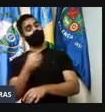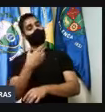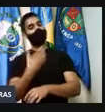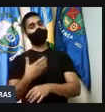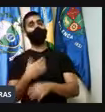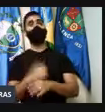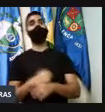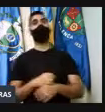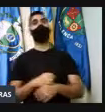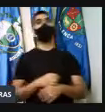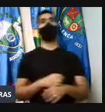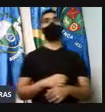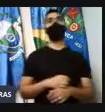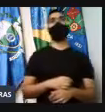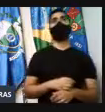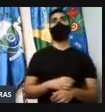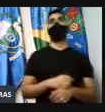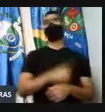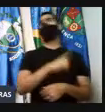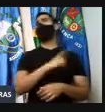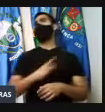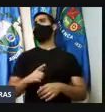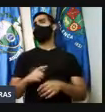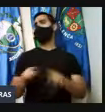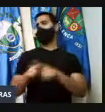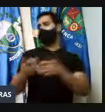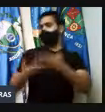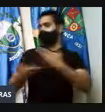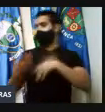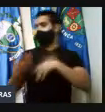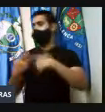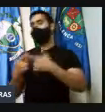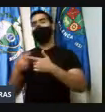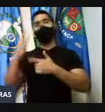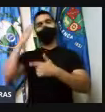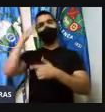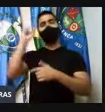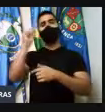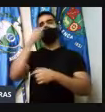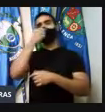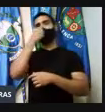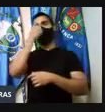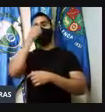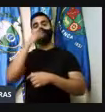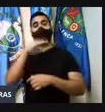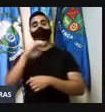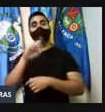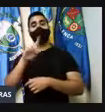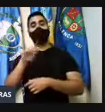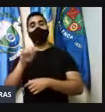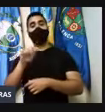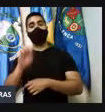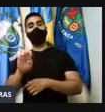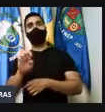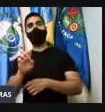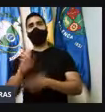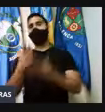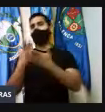Cláudio Castro está muito envolvido porque, Saulo, a SEDAI não vai deixar de